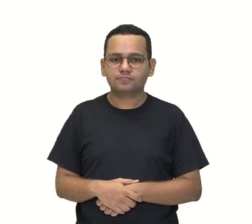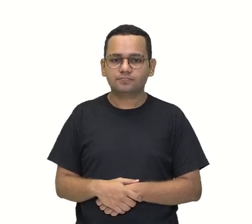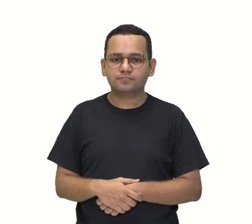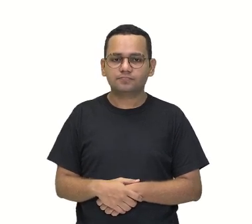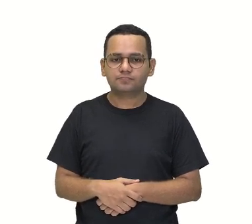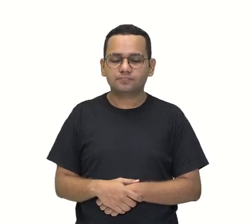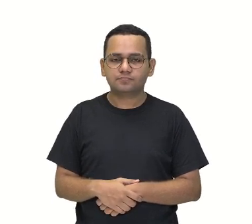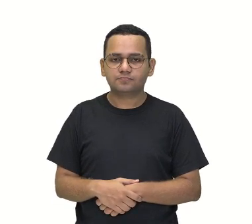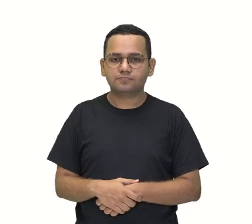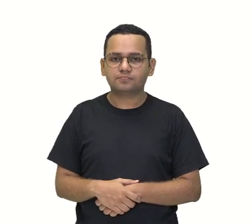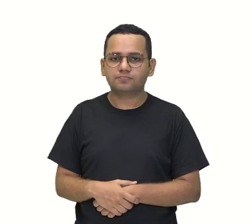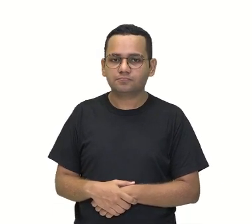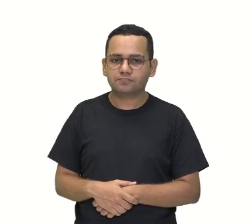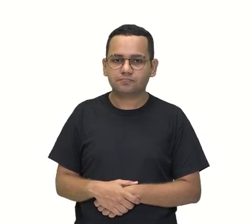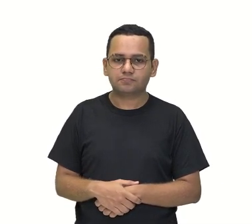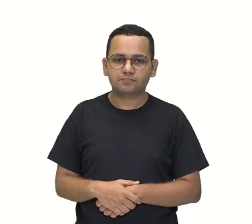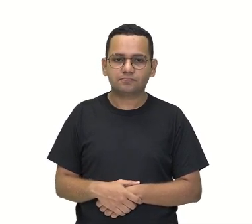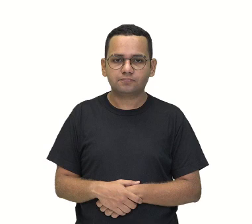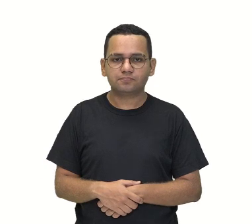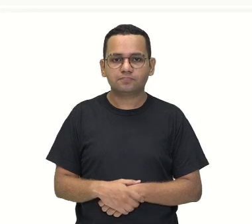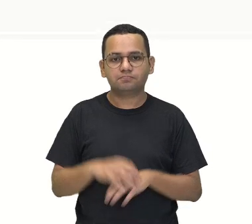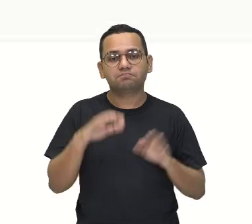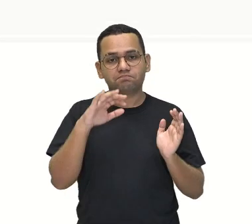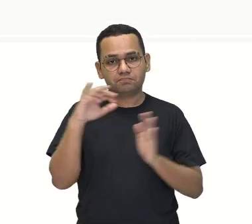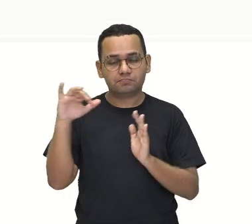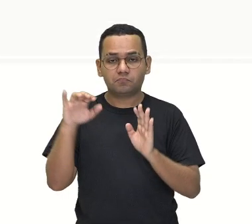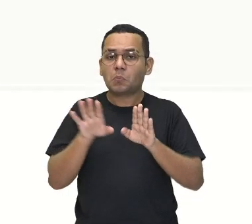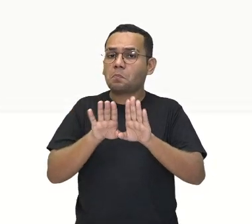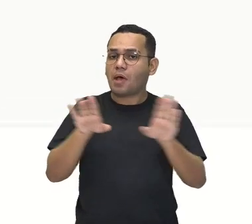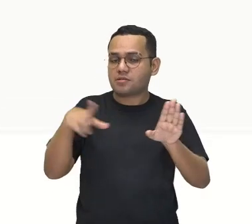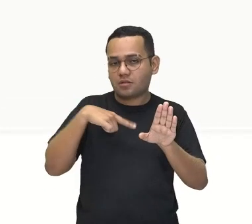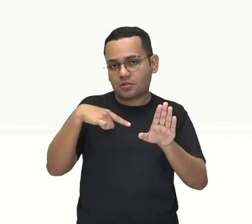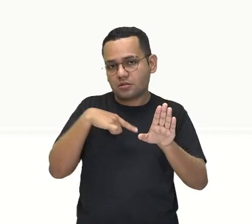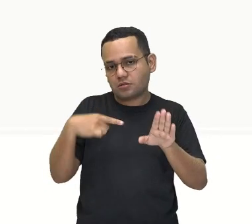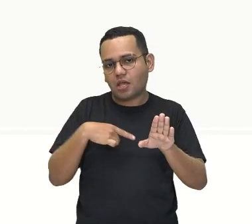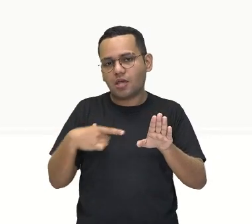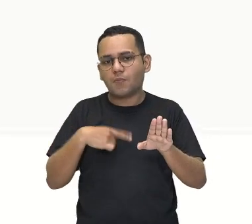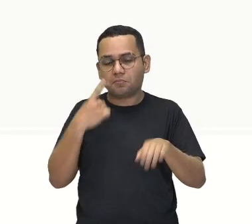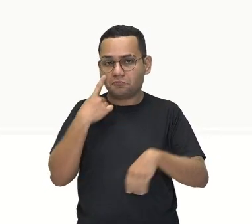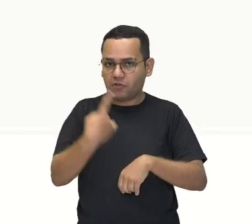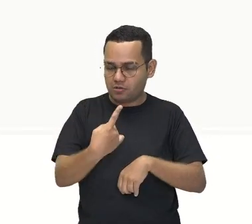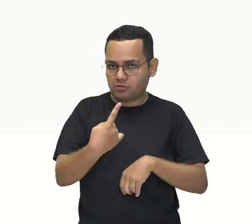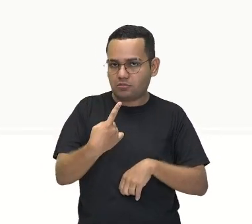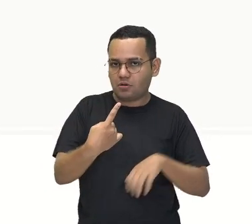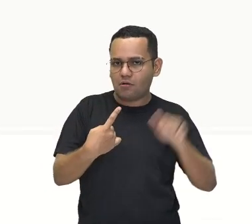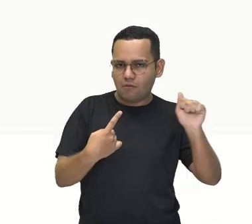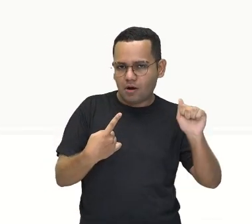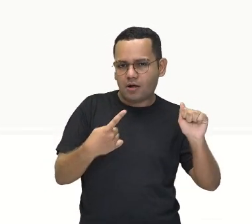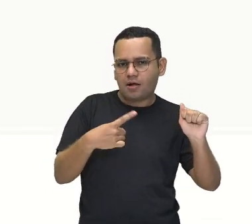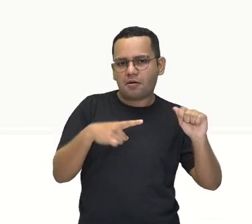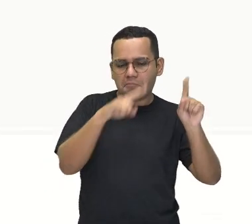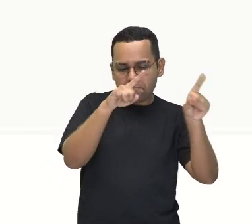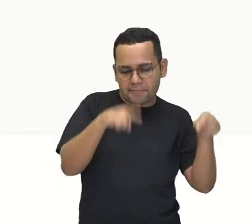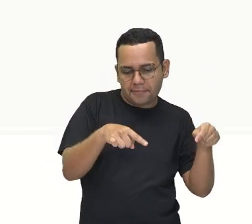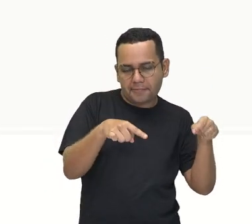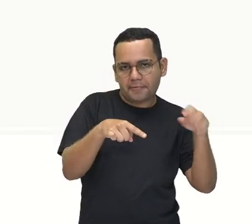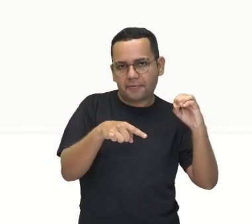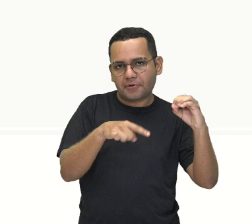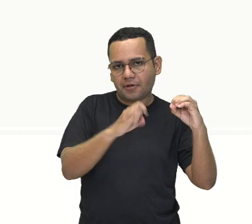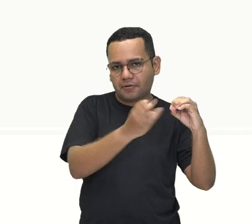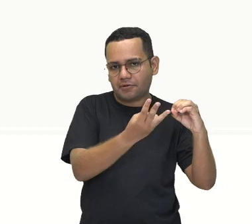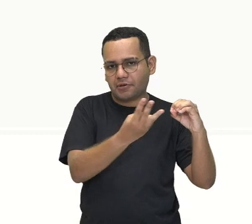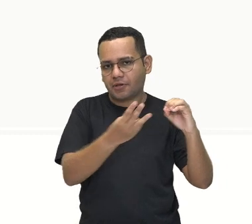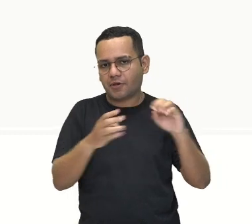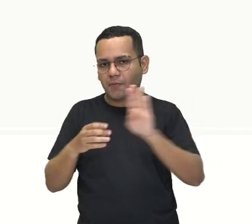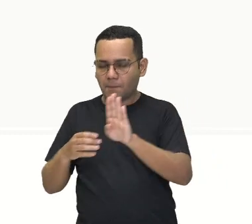gente tem 2 pontos dados, a gente consegue também determinar o seu coeficiente